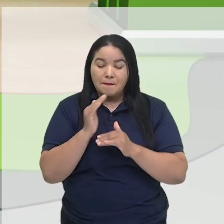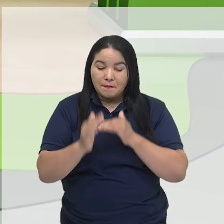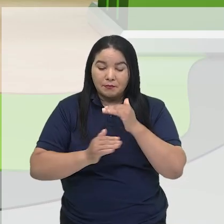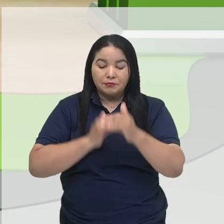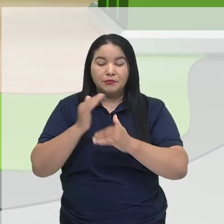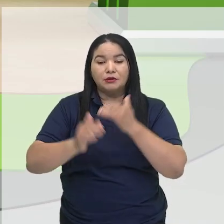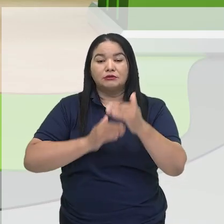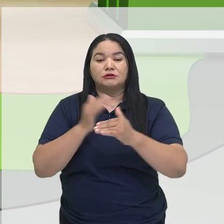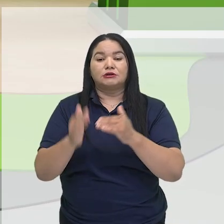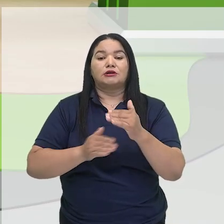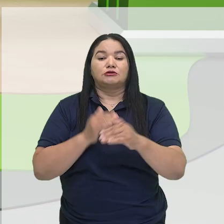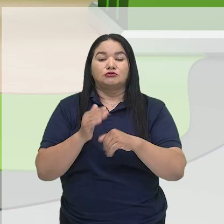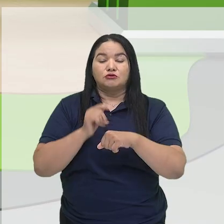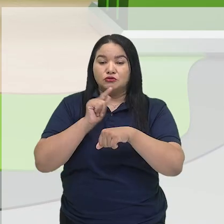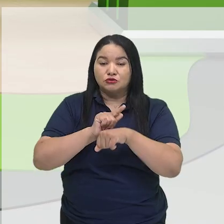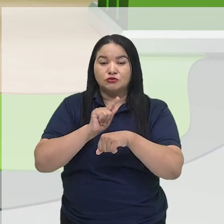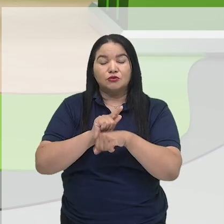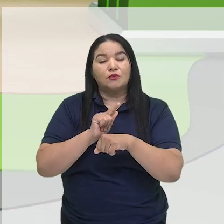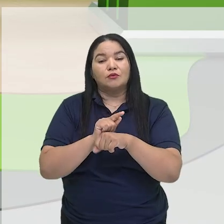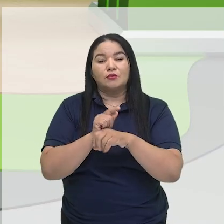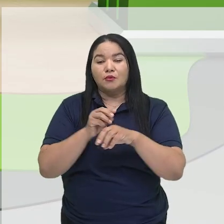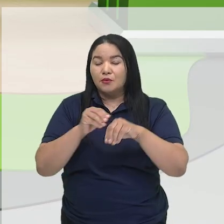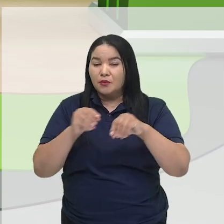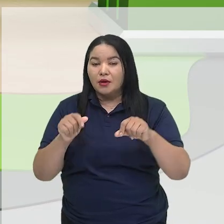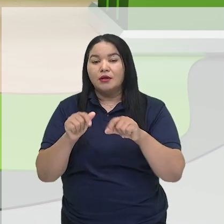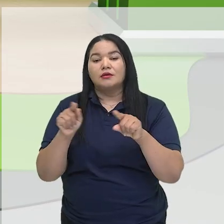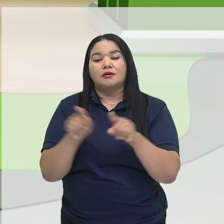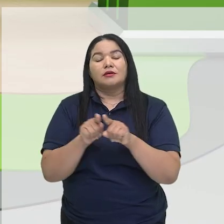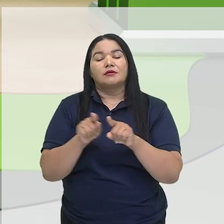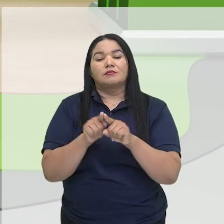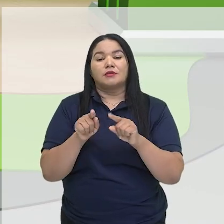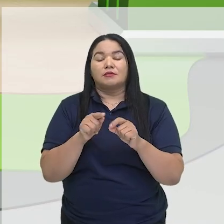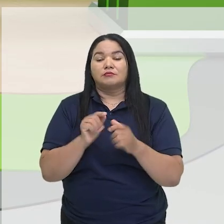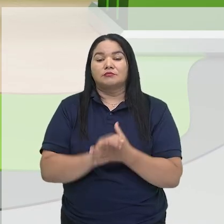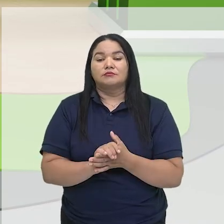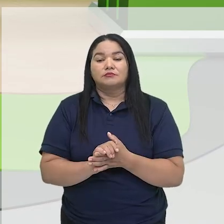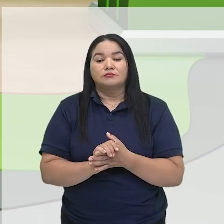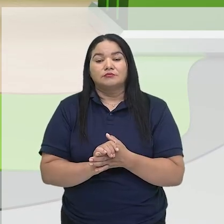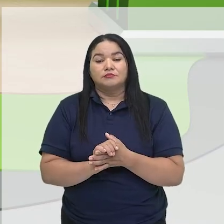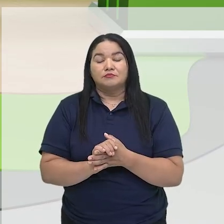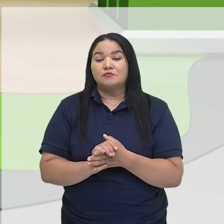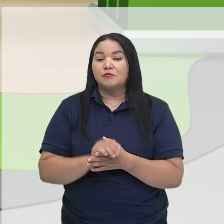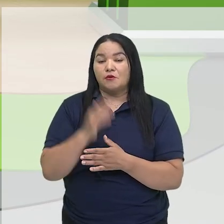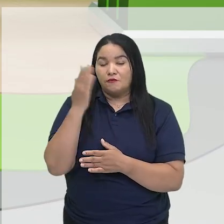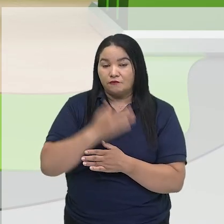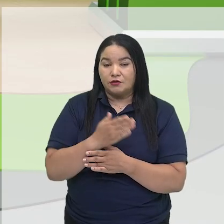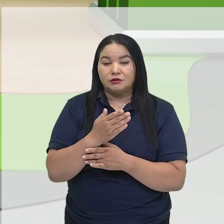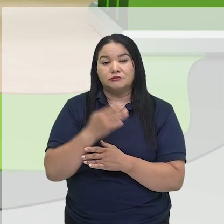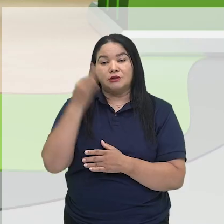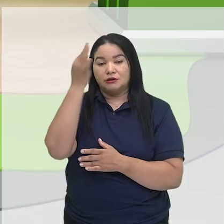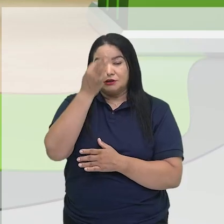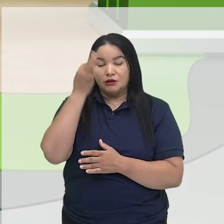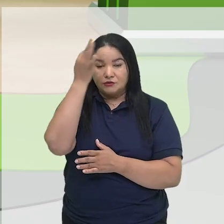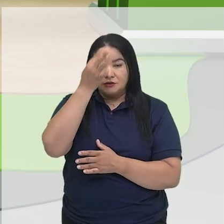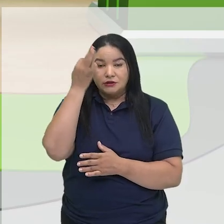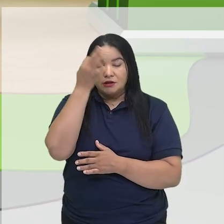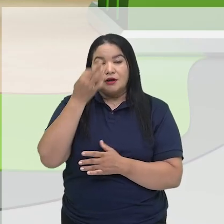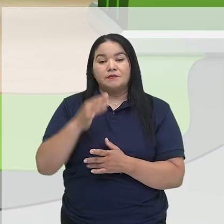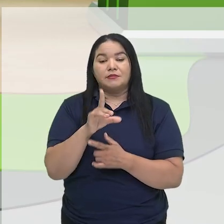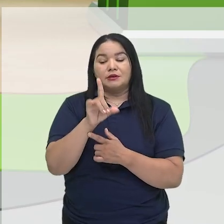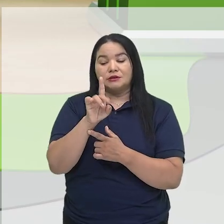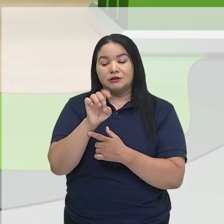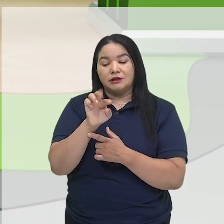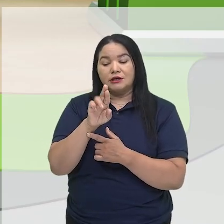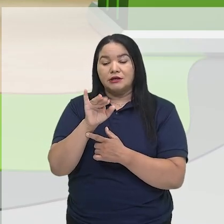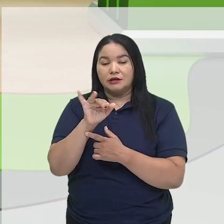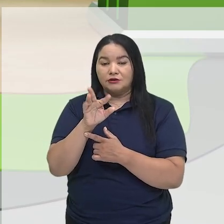né, geológicos, corroborando aí a parte da teoria da deriva continental,